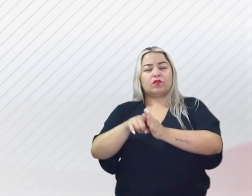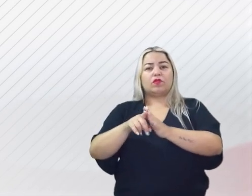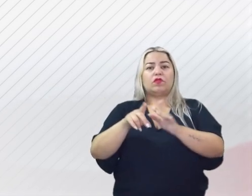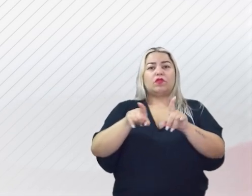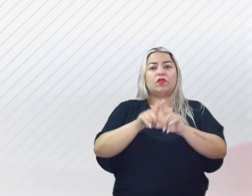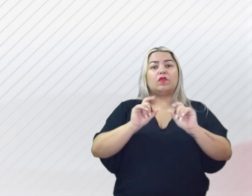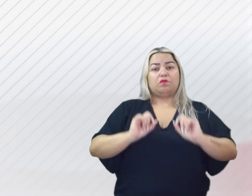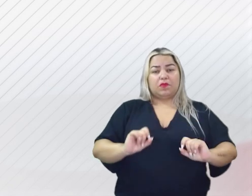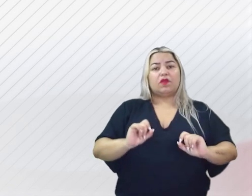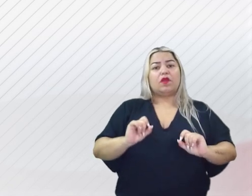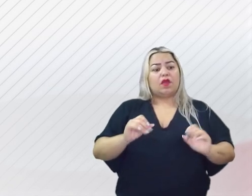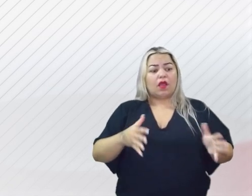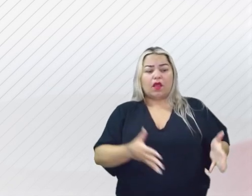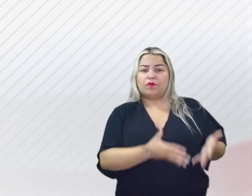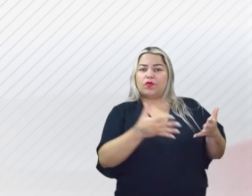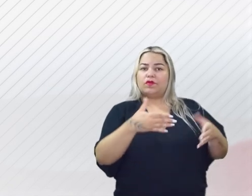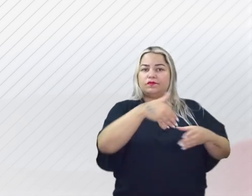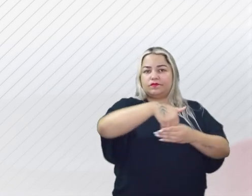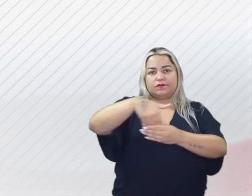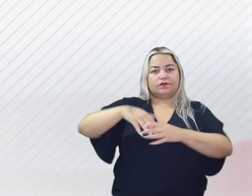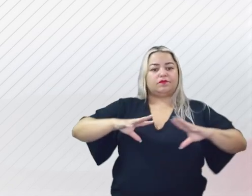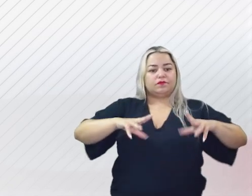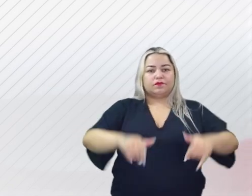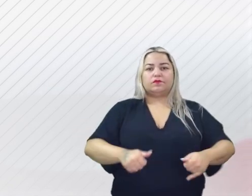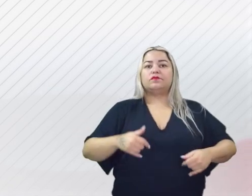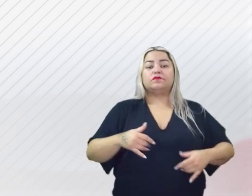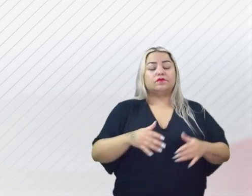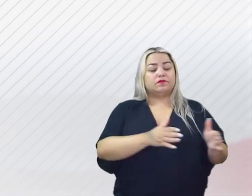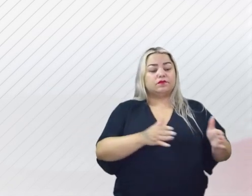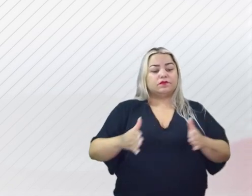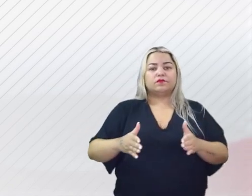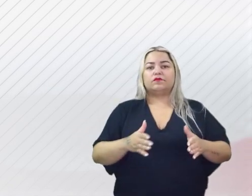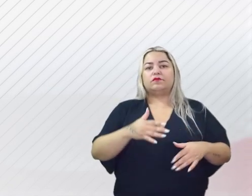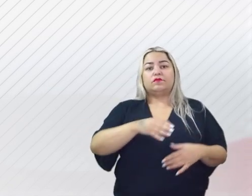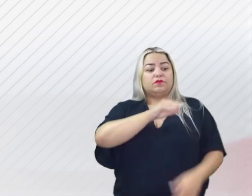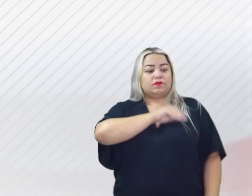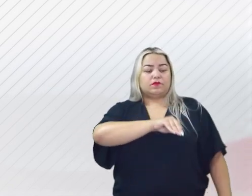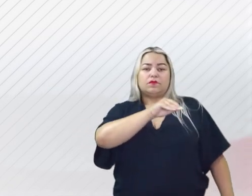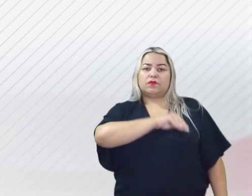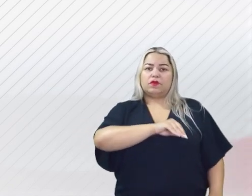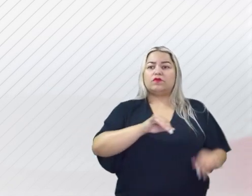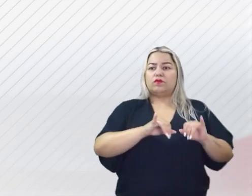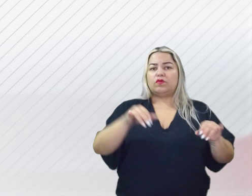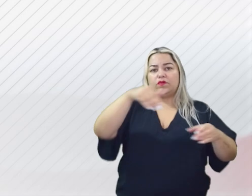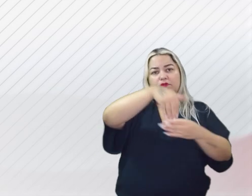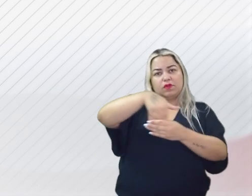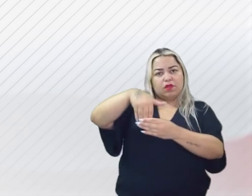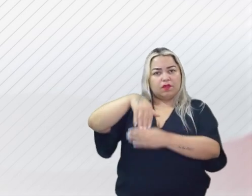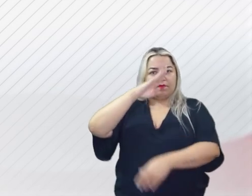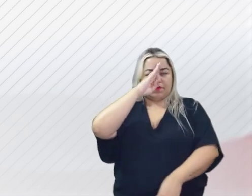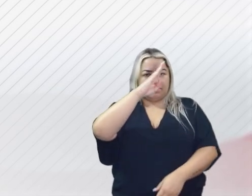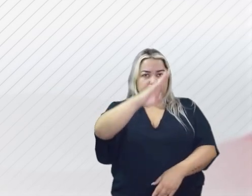Genial Quest, a medida é endossada por eleitores de todas as faixas de renda, e também entre aqueles que declararam voto